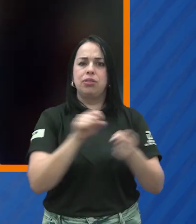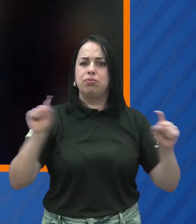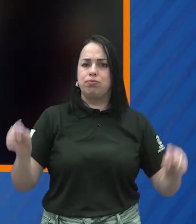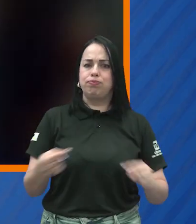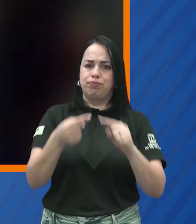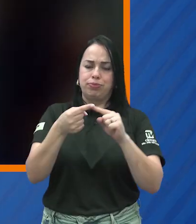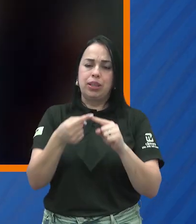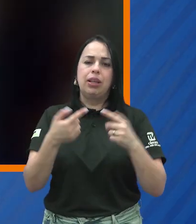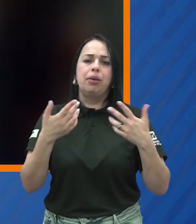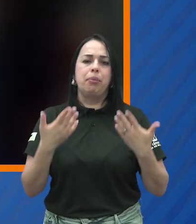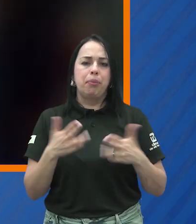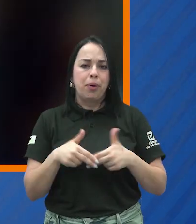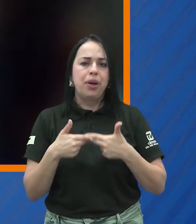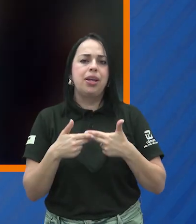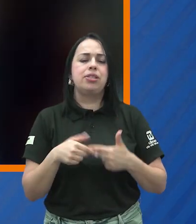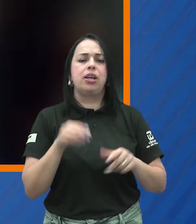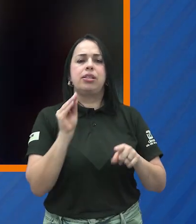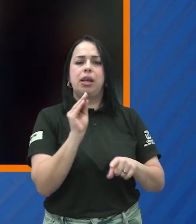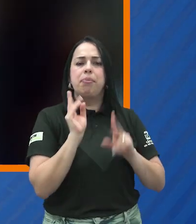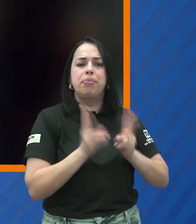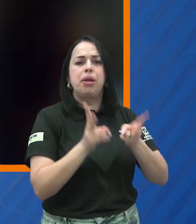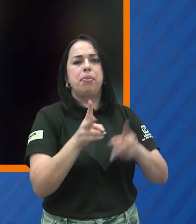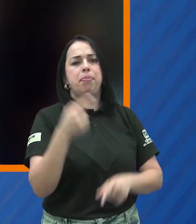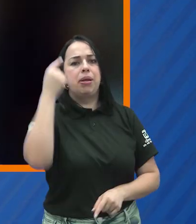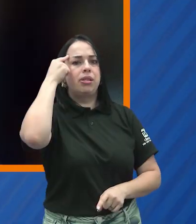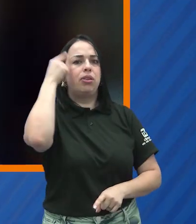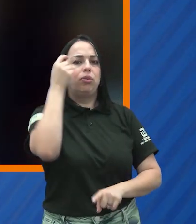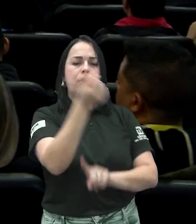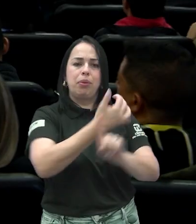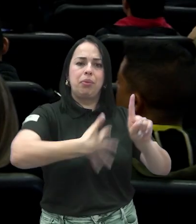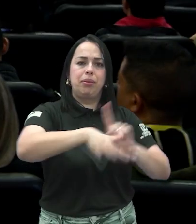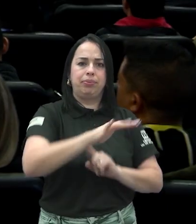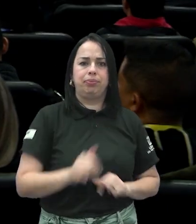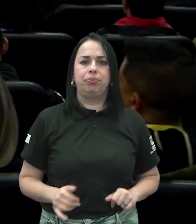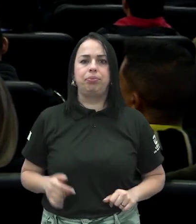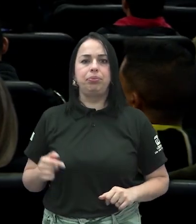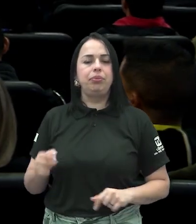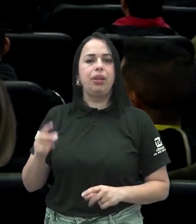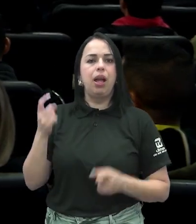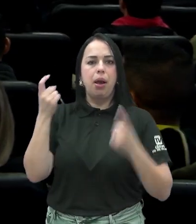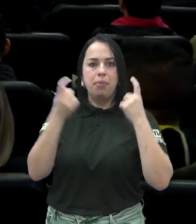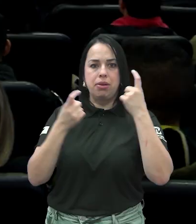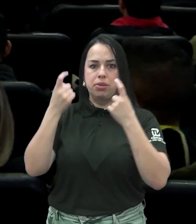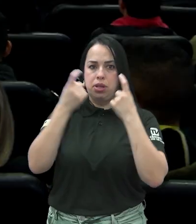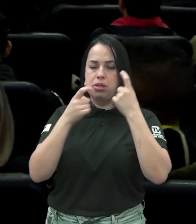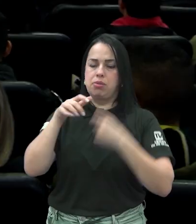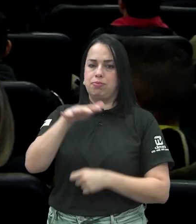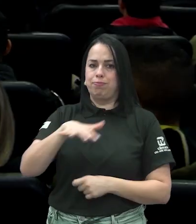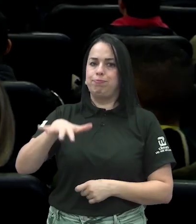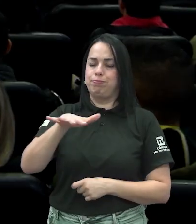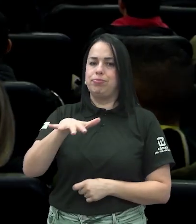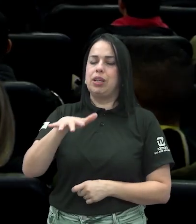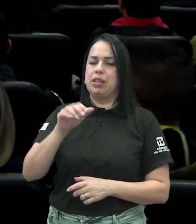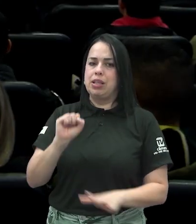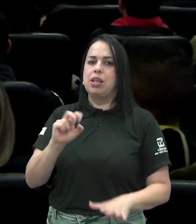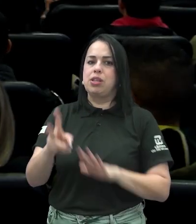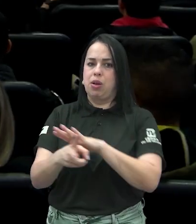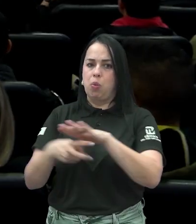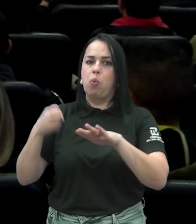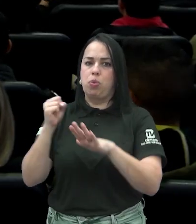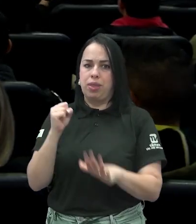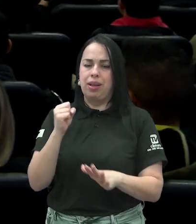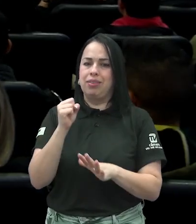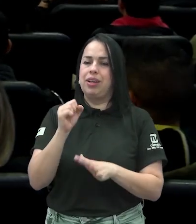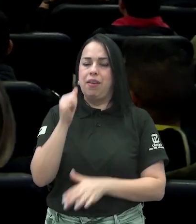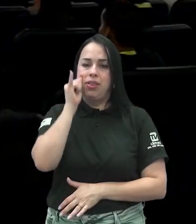mantendo a sustentabilidade, né? Então, cuidando do meio ambiente. A preocupação com a cibersegurança nas cidades vem